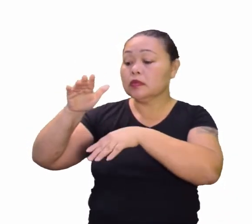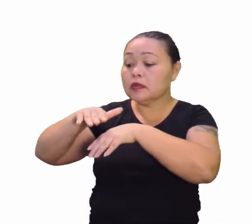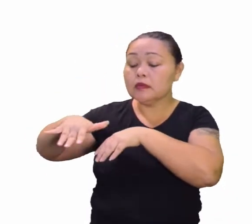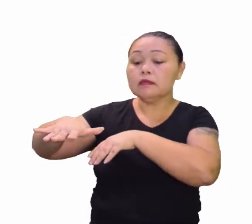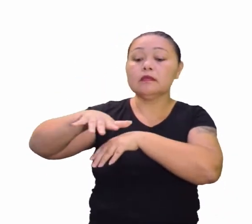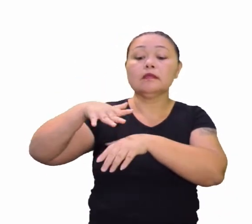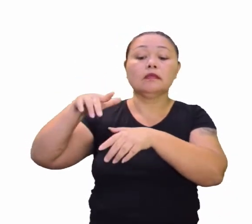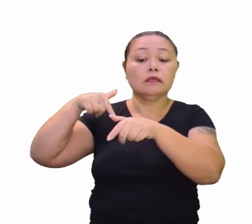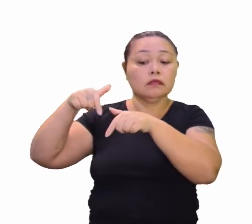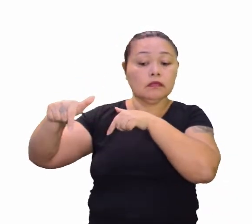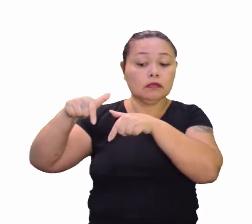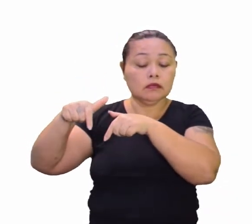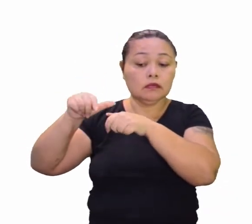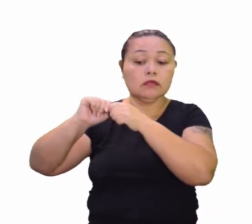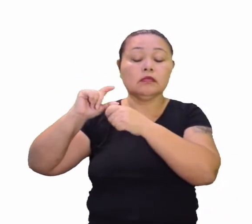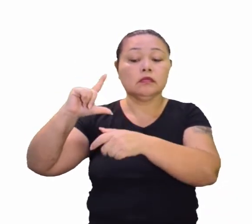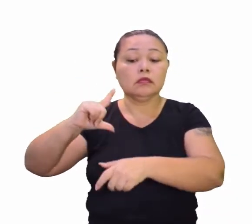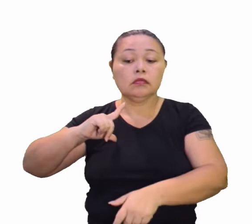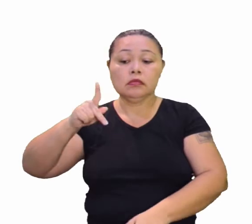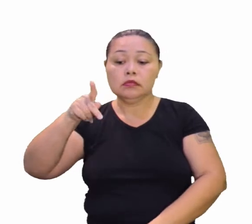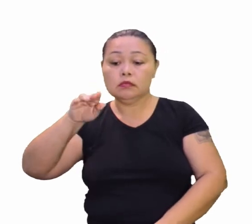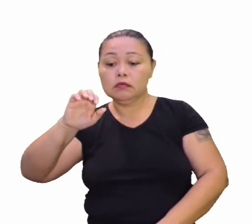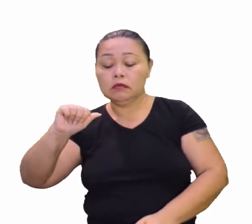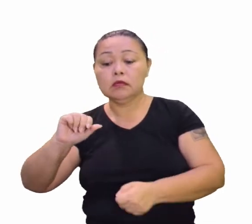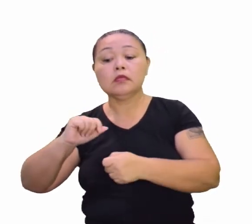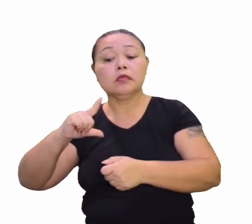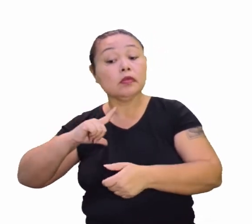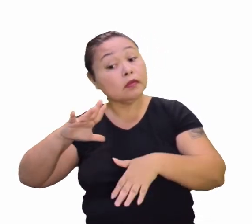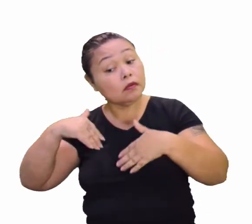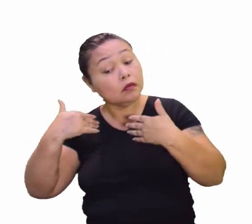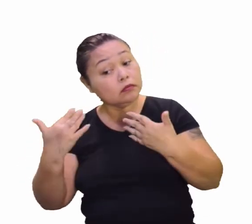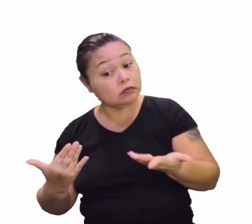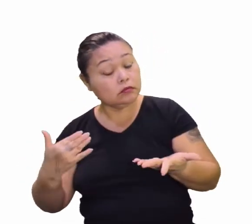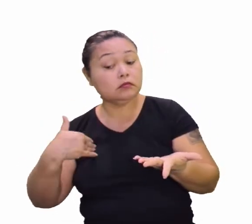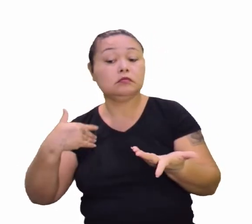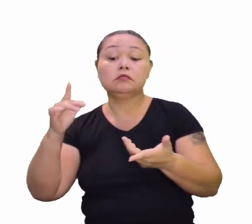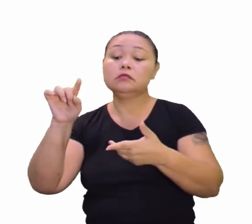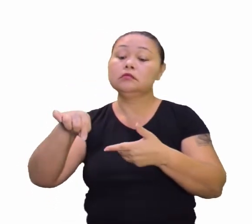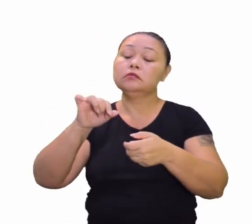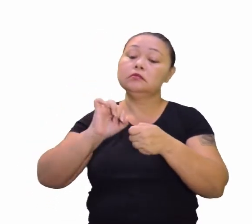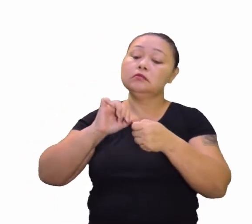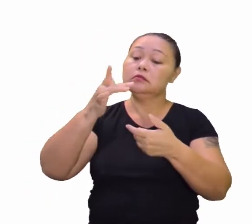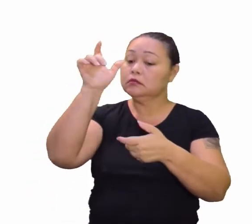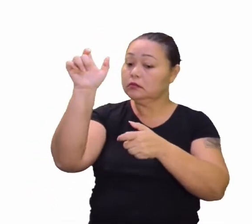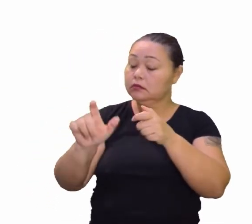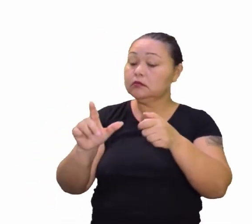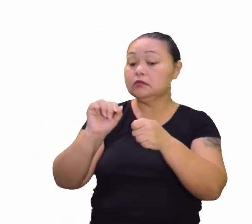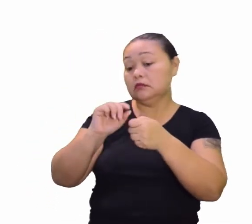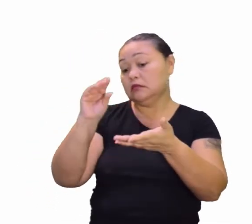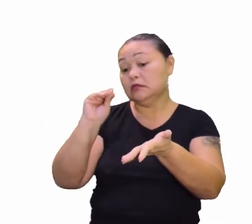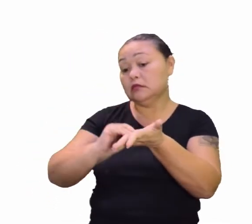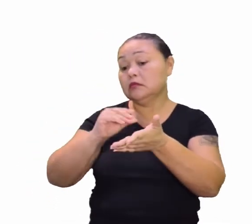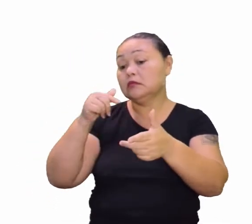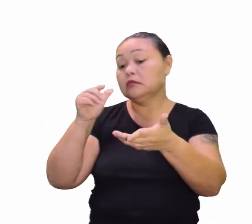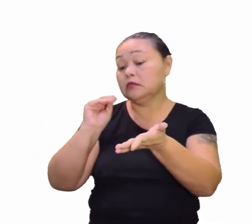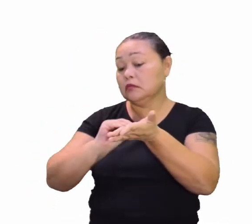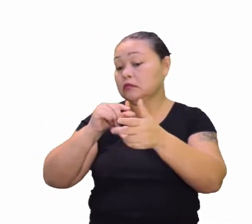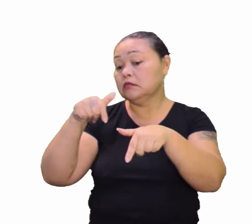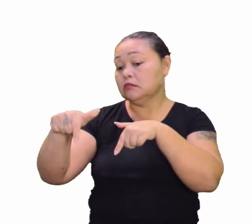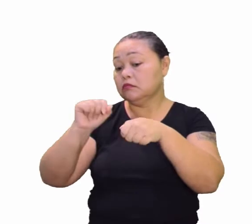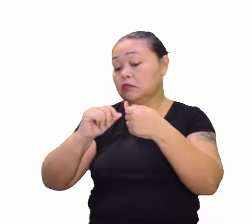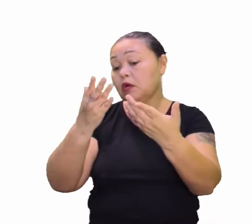ativa, inclusive, tem muita gente que ainda está desempregado ou no subemprego. Muito bem. Ainda tem essa, né, Alexandre? Tem